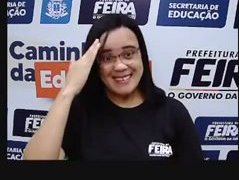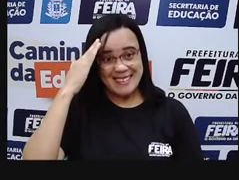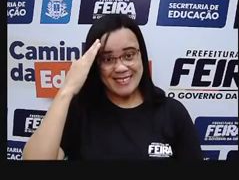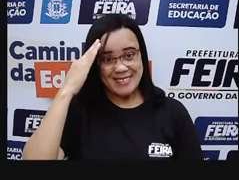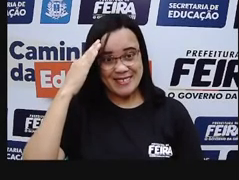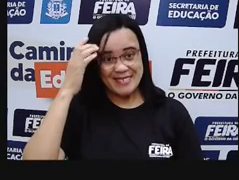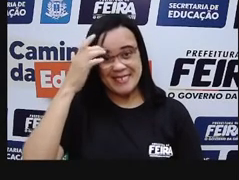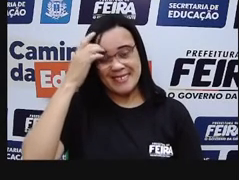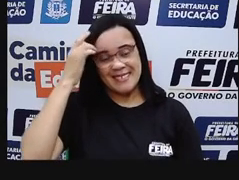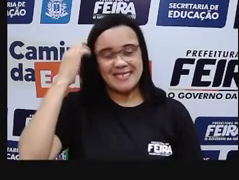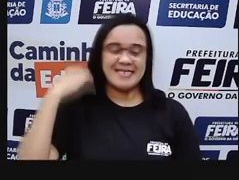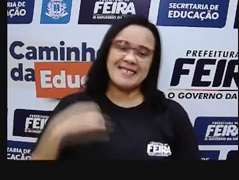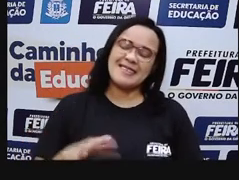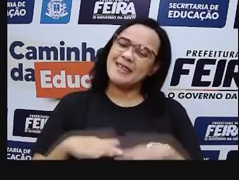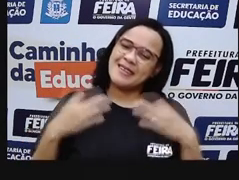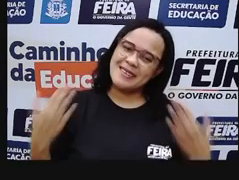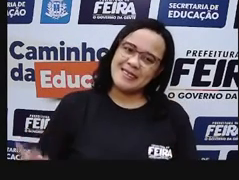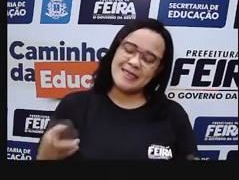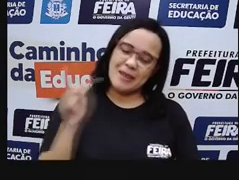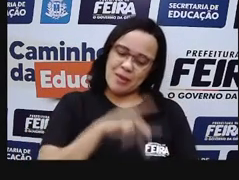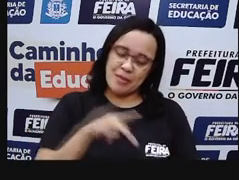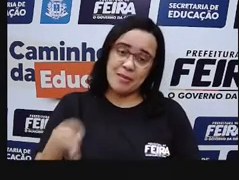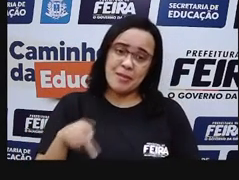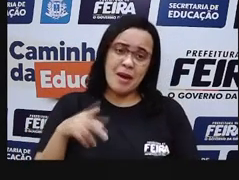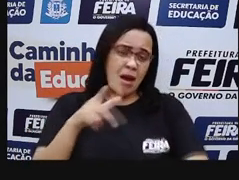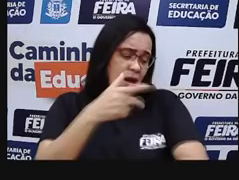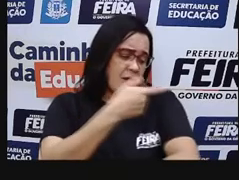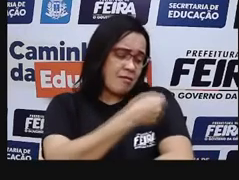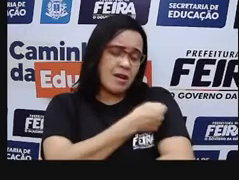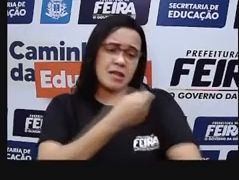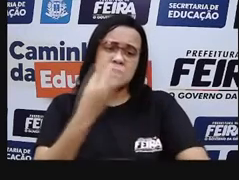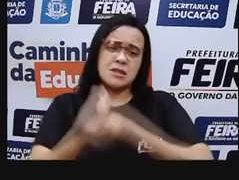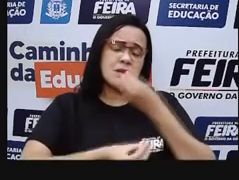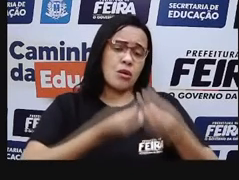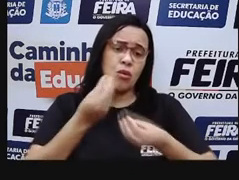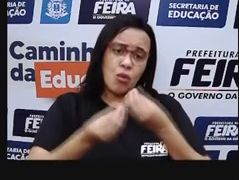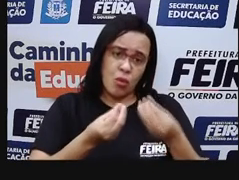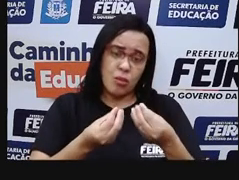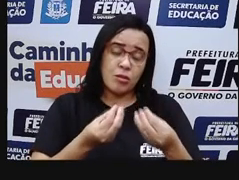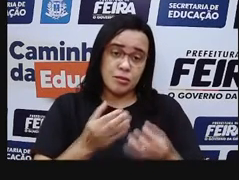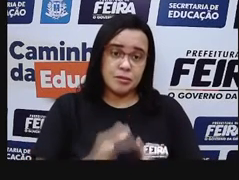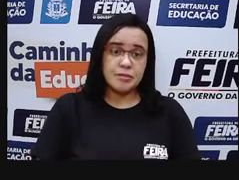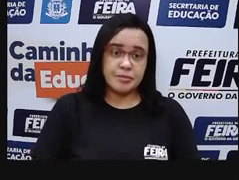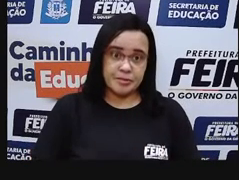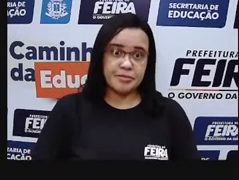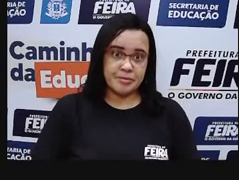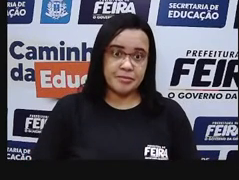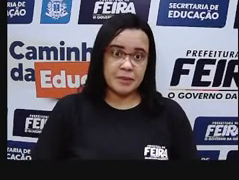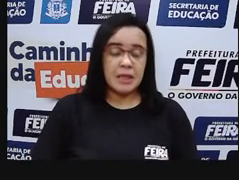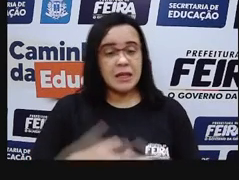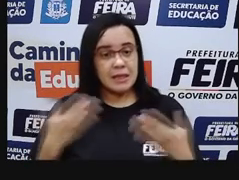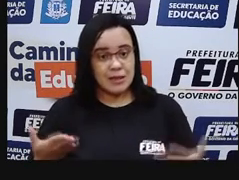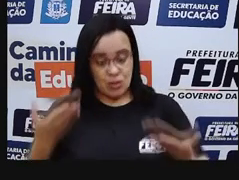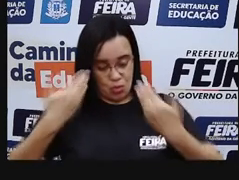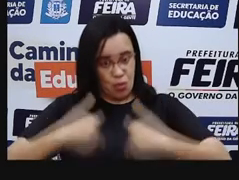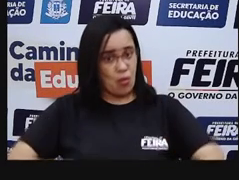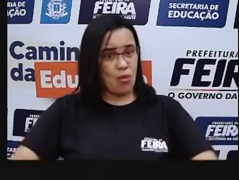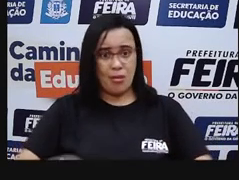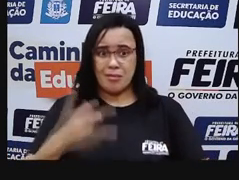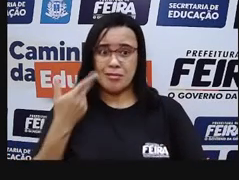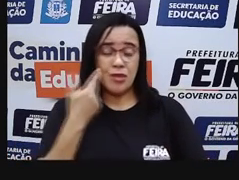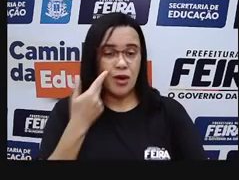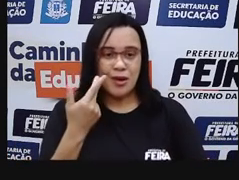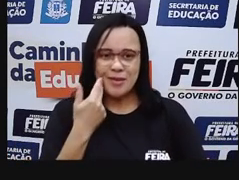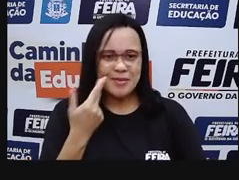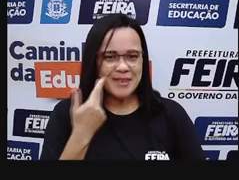E aí então pronto olha assim né Entra onde isso naturalmente acontece no nosso pouco a massa